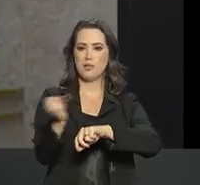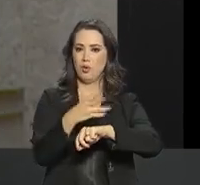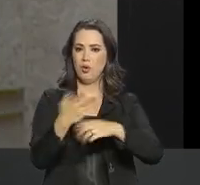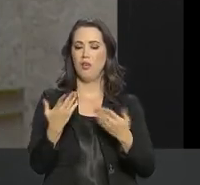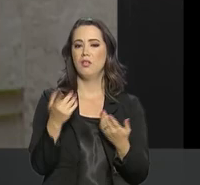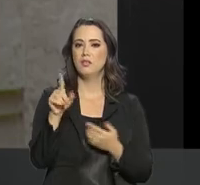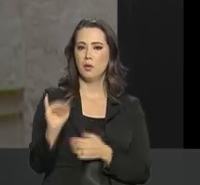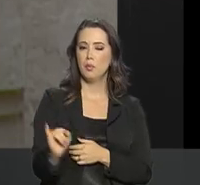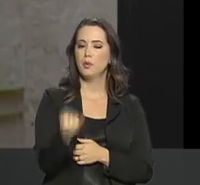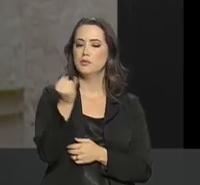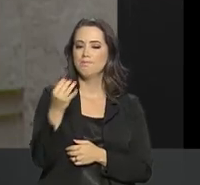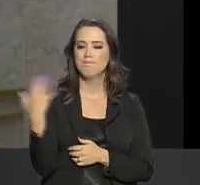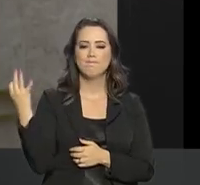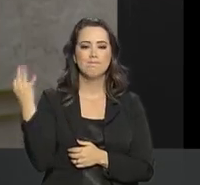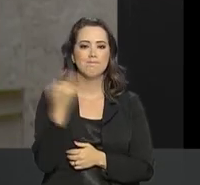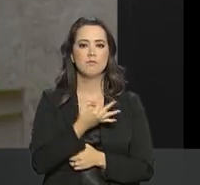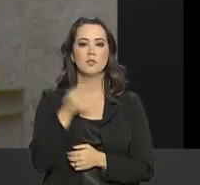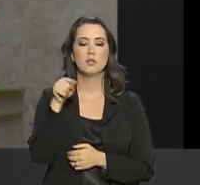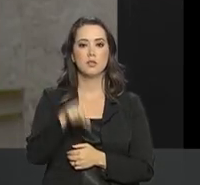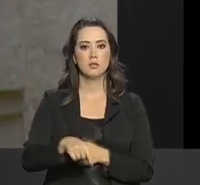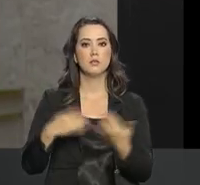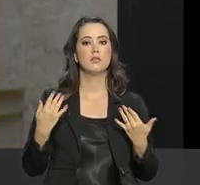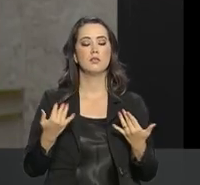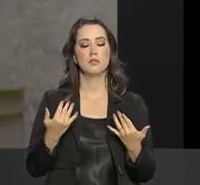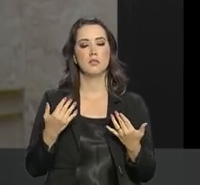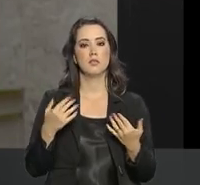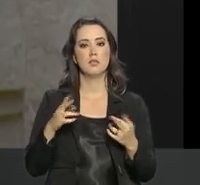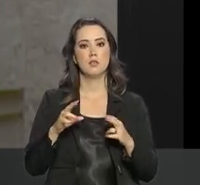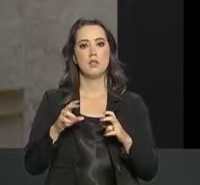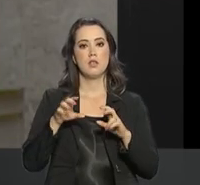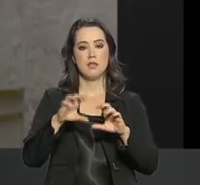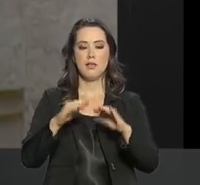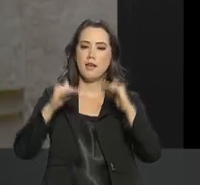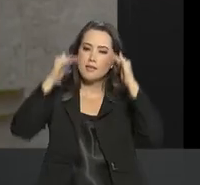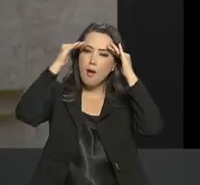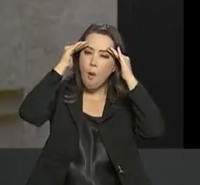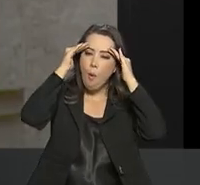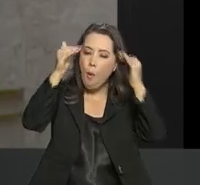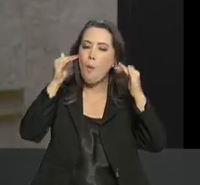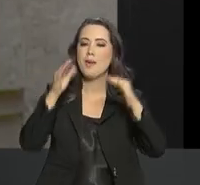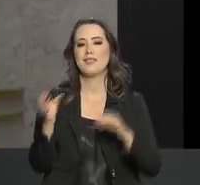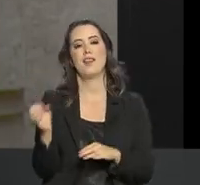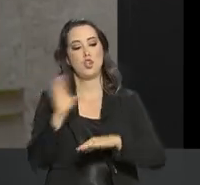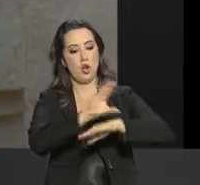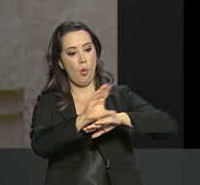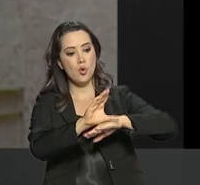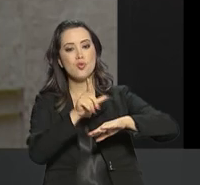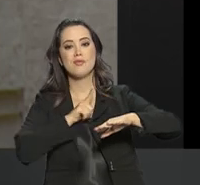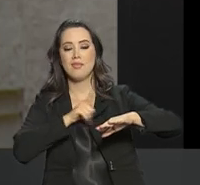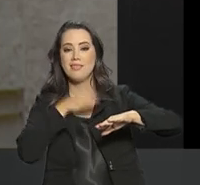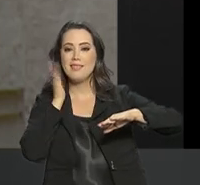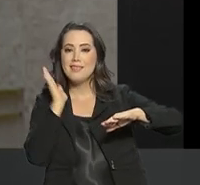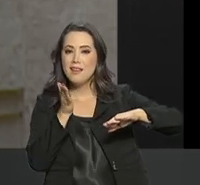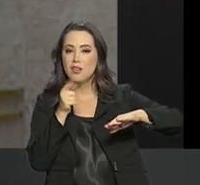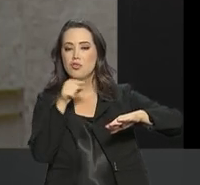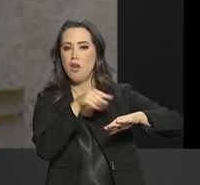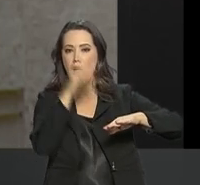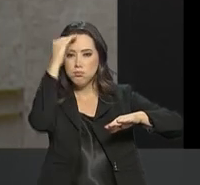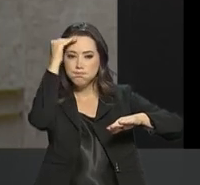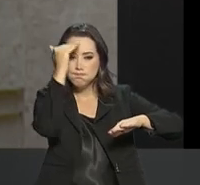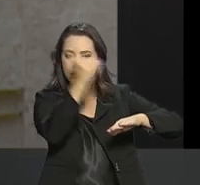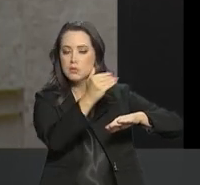oportunidade extraordinária desta homenagem à Constituição